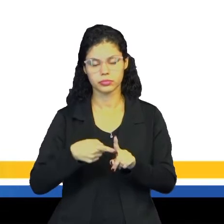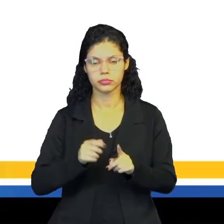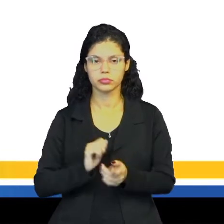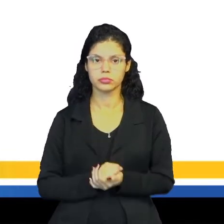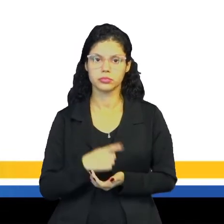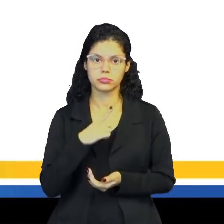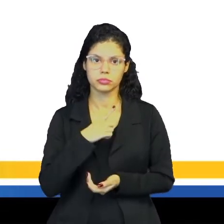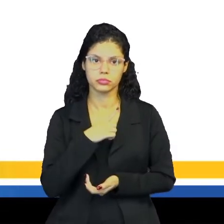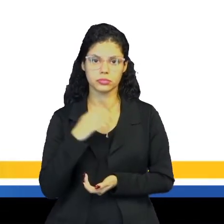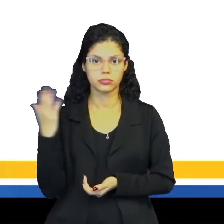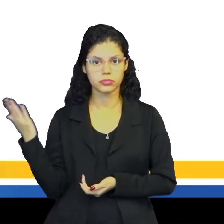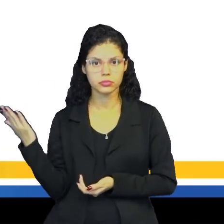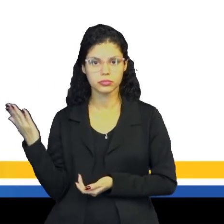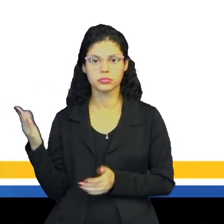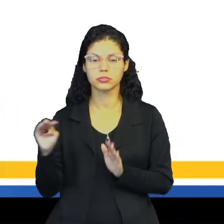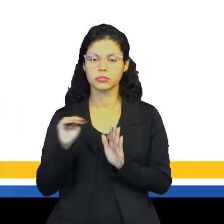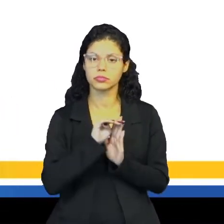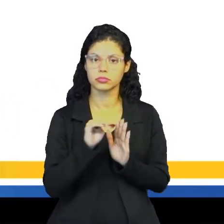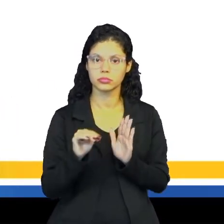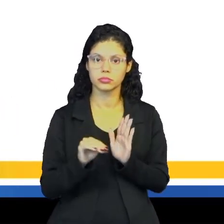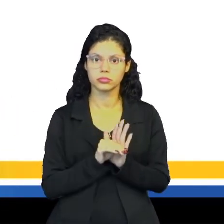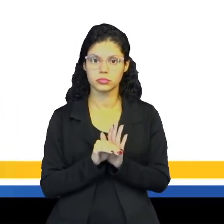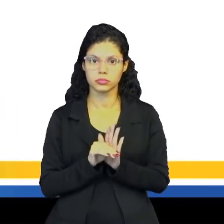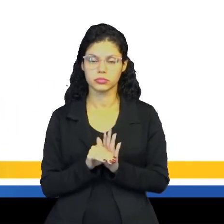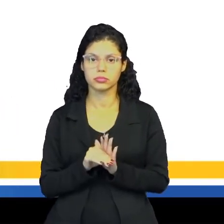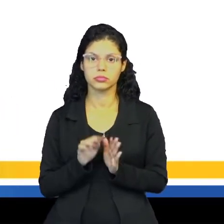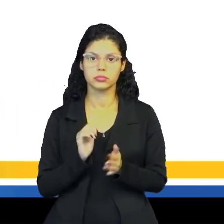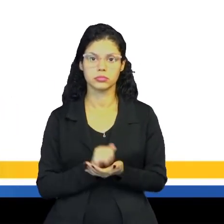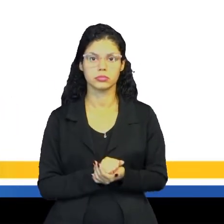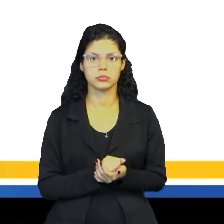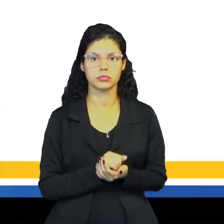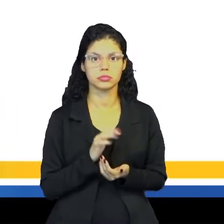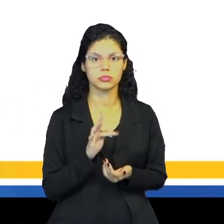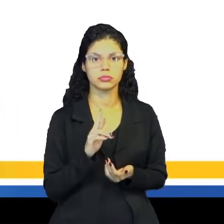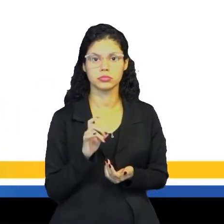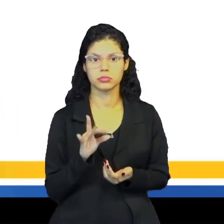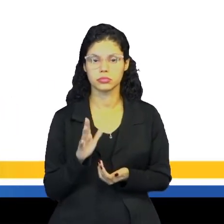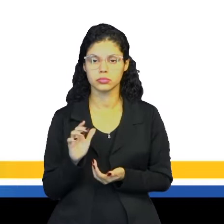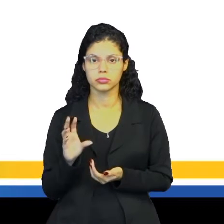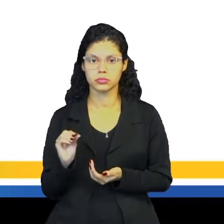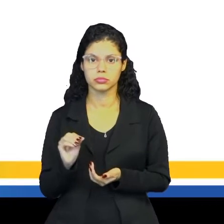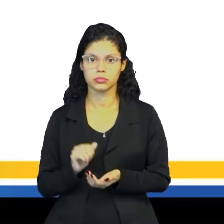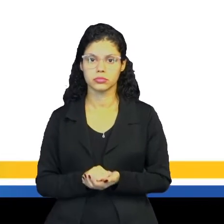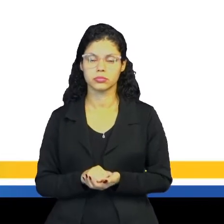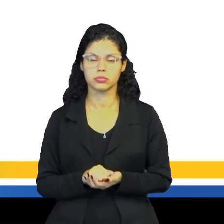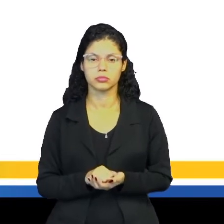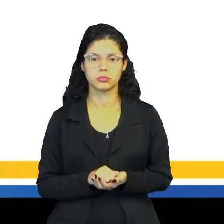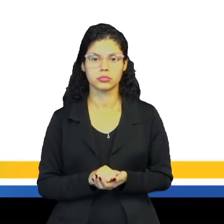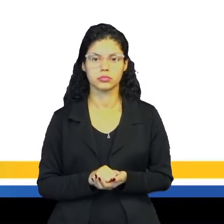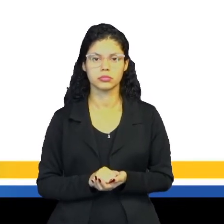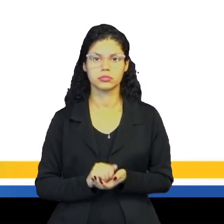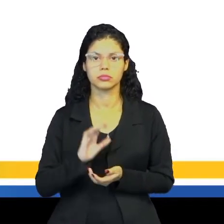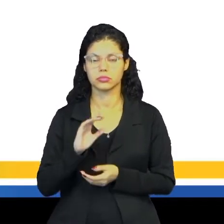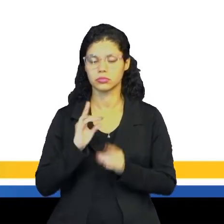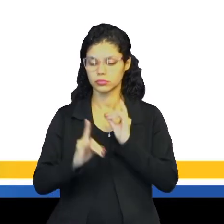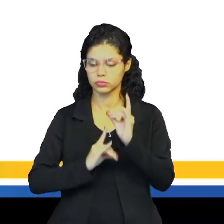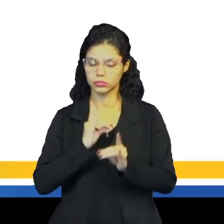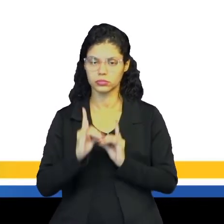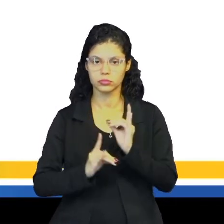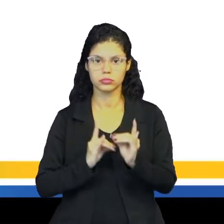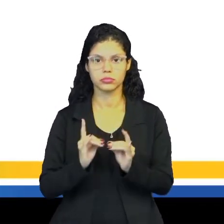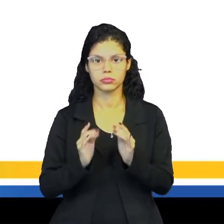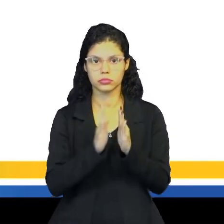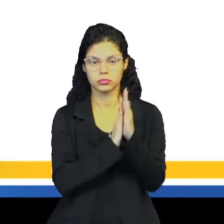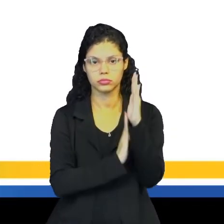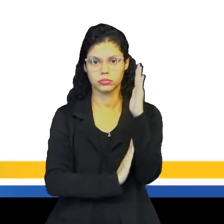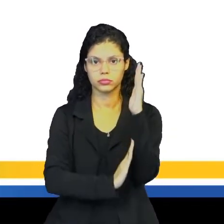nós temos aí a fase de menstruação, a fase folicular, que é essa fase, então, que o estrogênio ele vai revestir